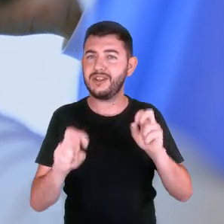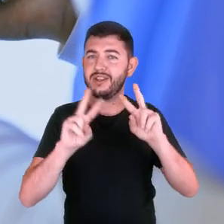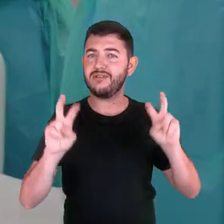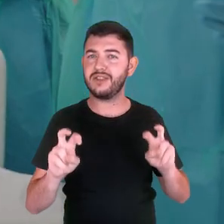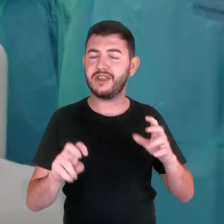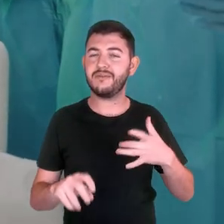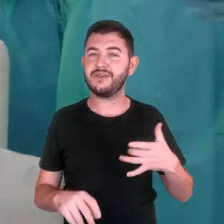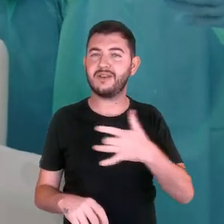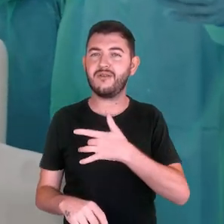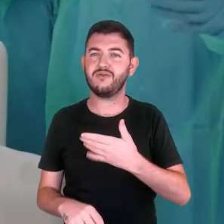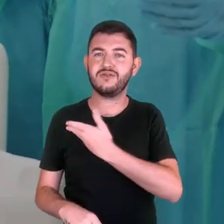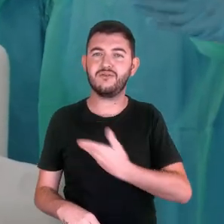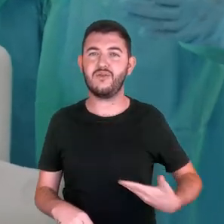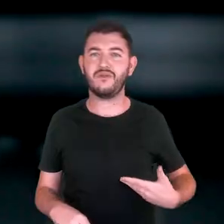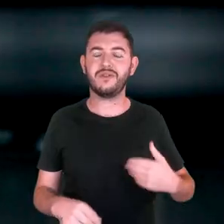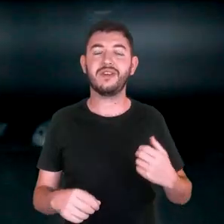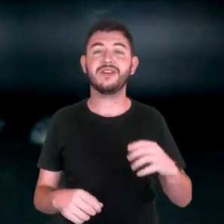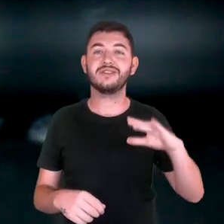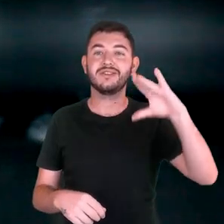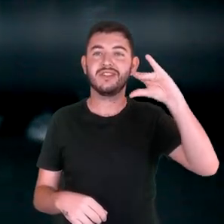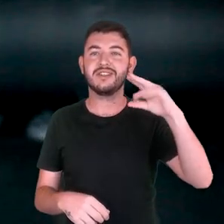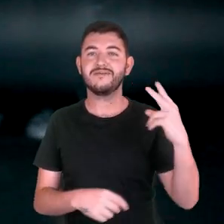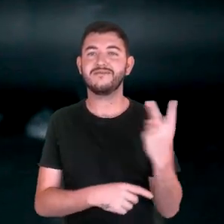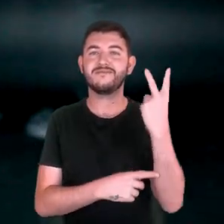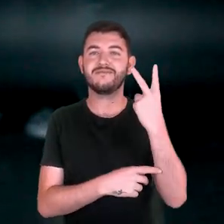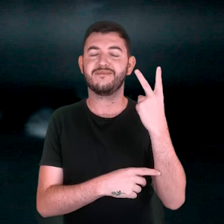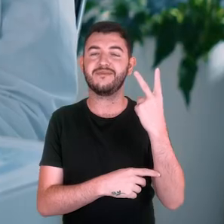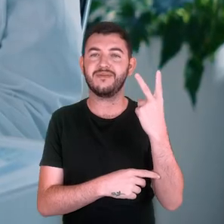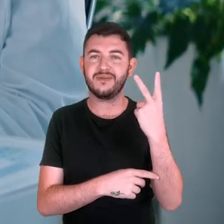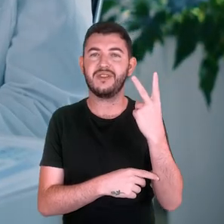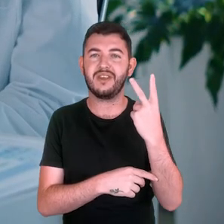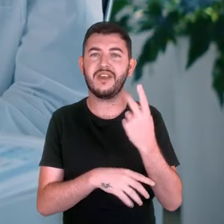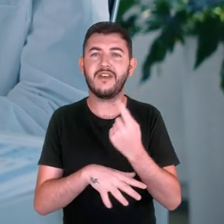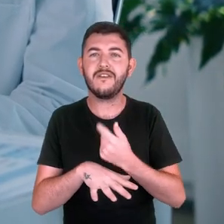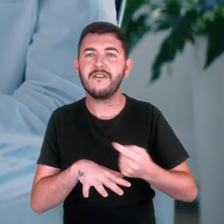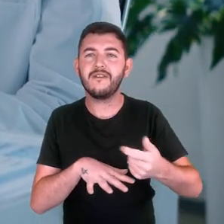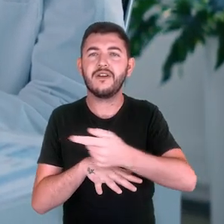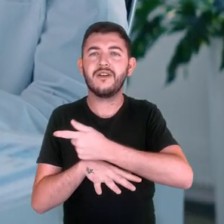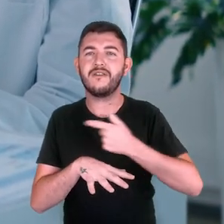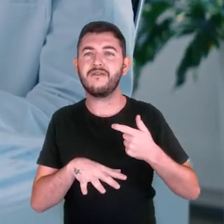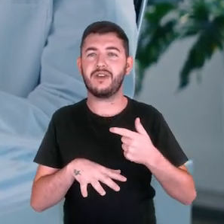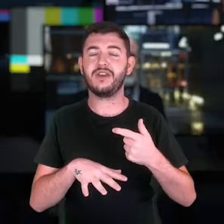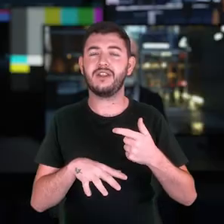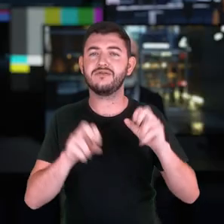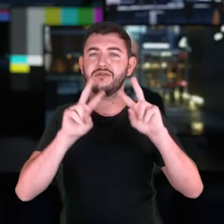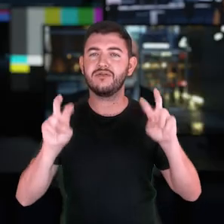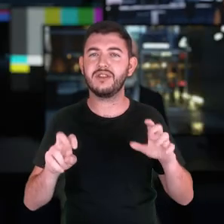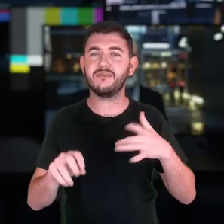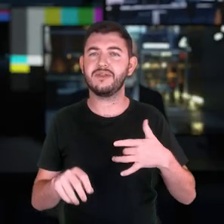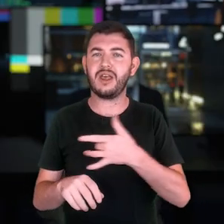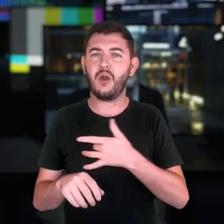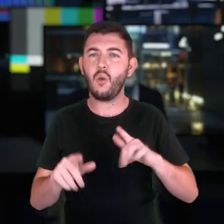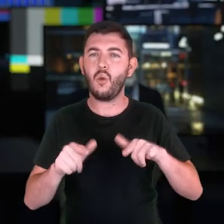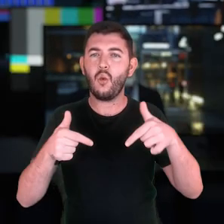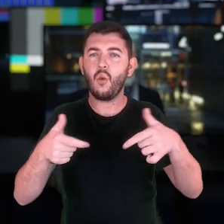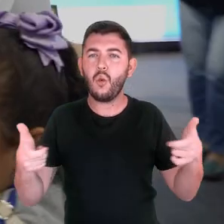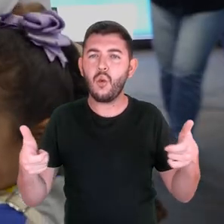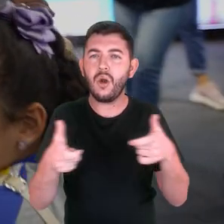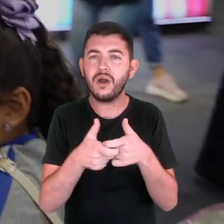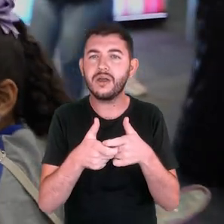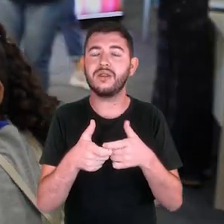outros temas da saúde pública, valorizar a ciência e combater os efeitos nocivos da desinformação sobre